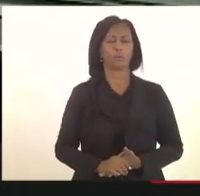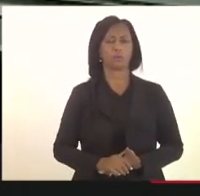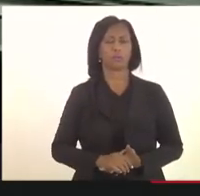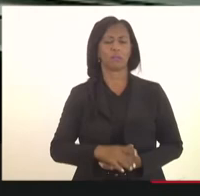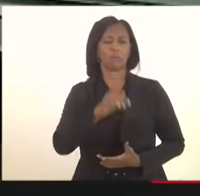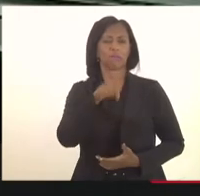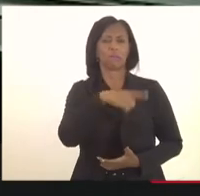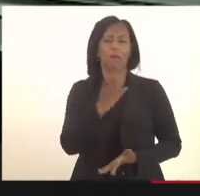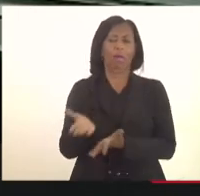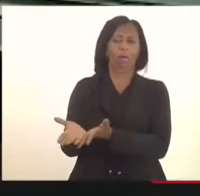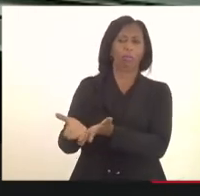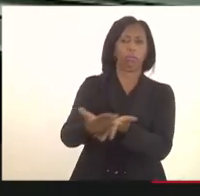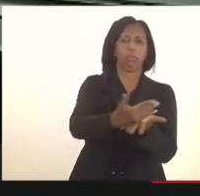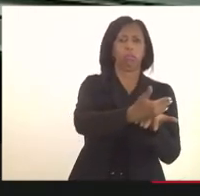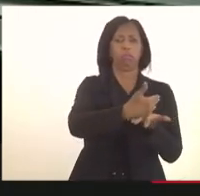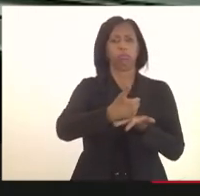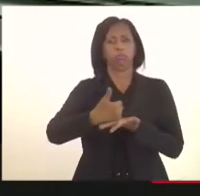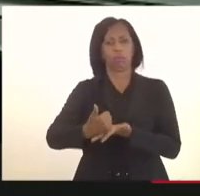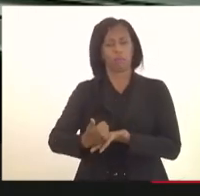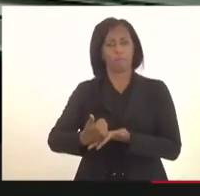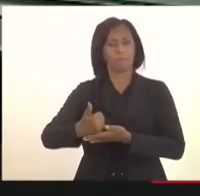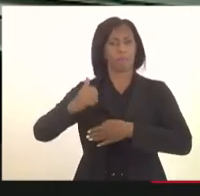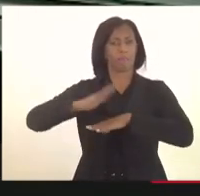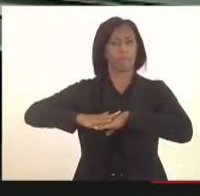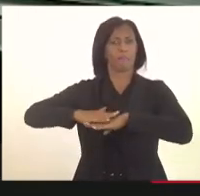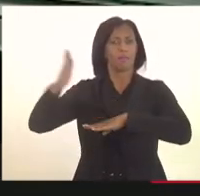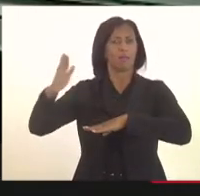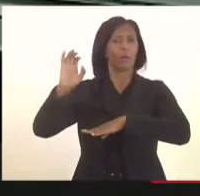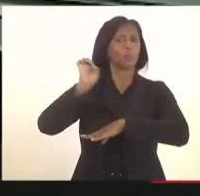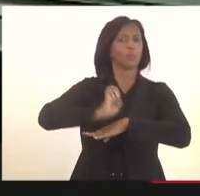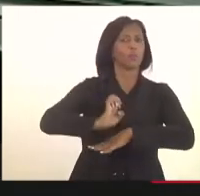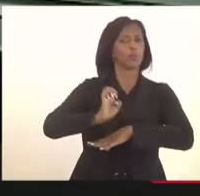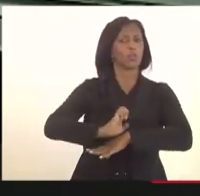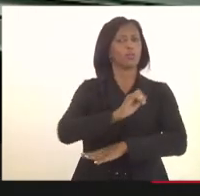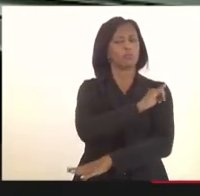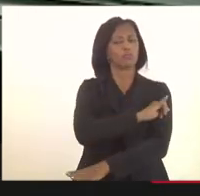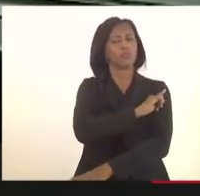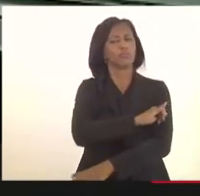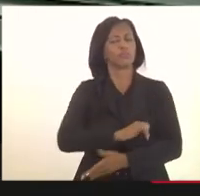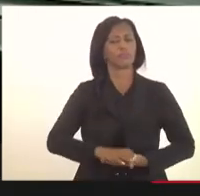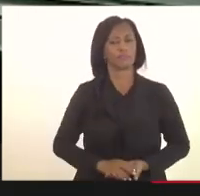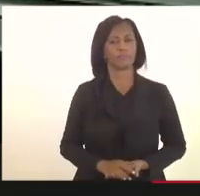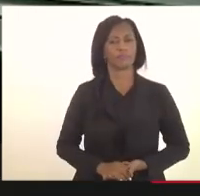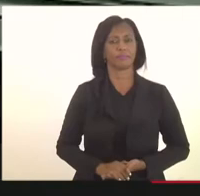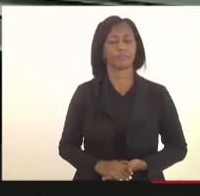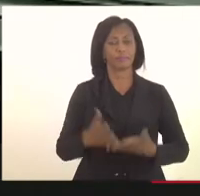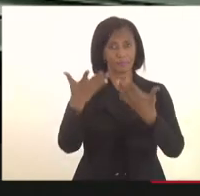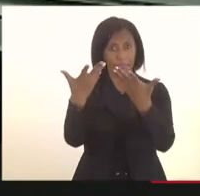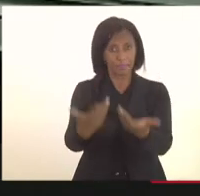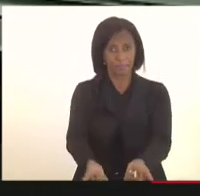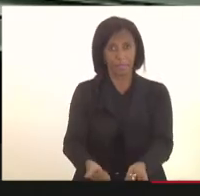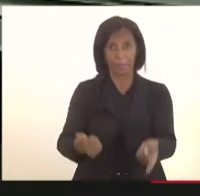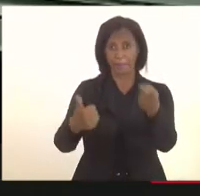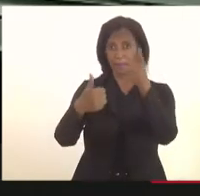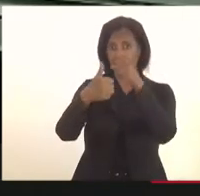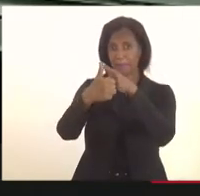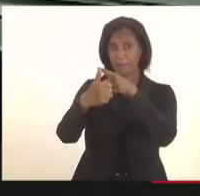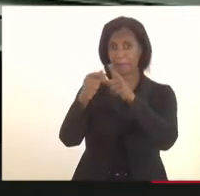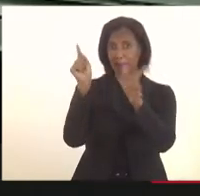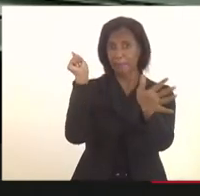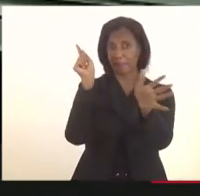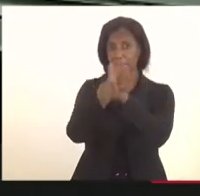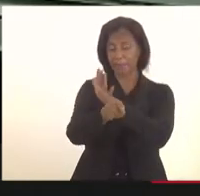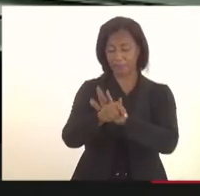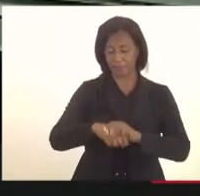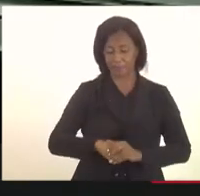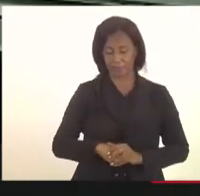de arrecadação a maior para o nosso estado do Rio de Janeiro. Então, vamos lá. A primeira pergunta